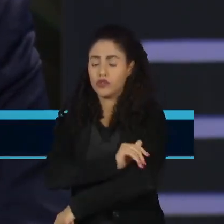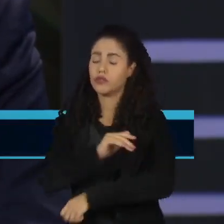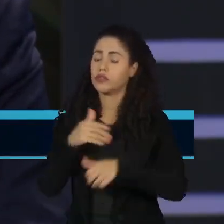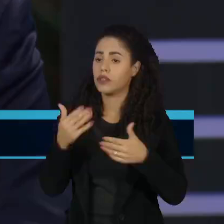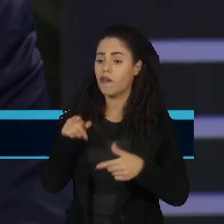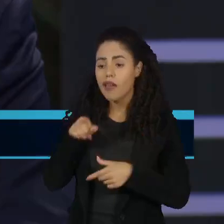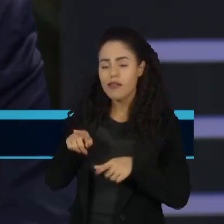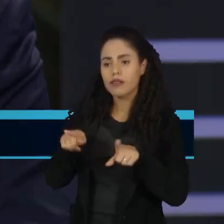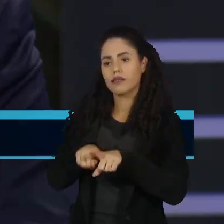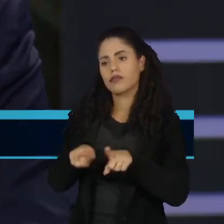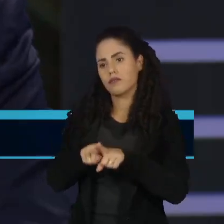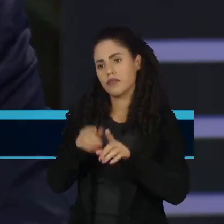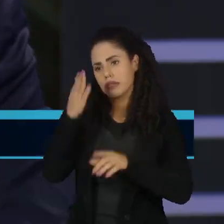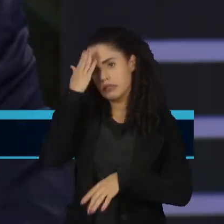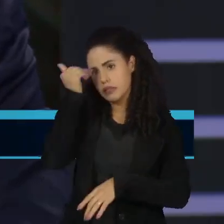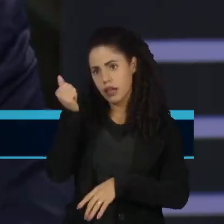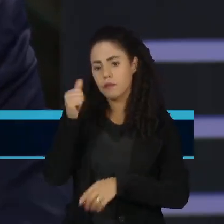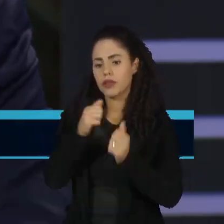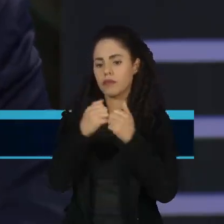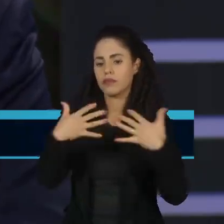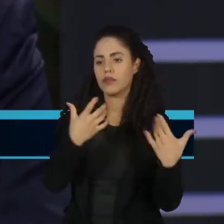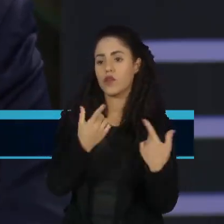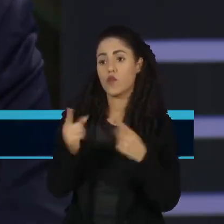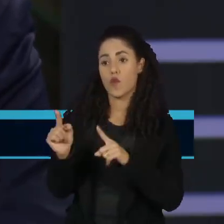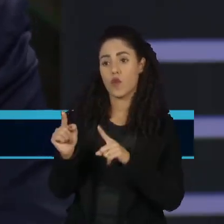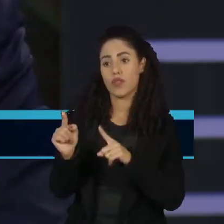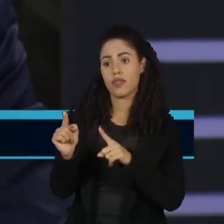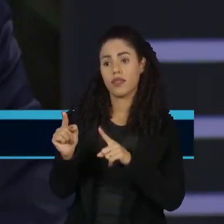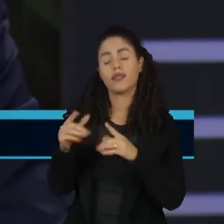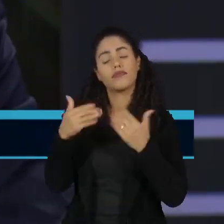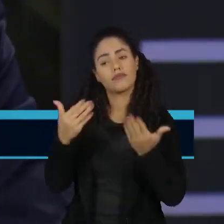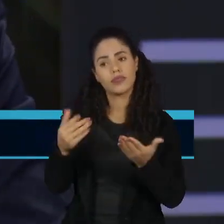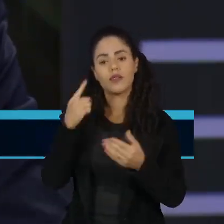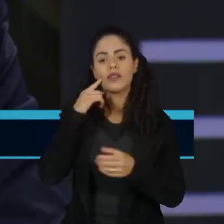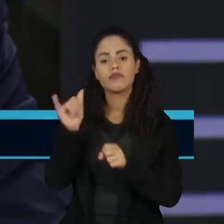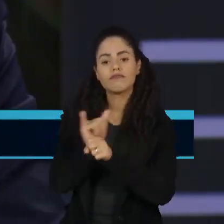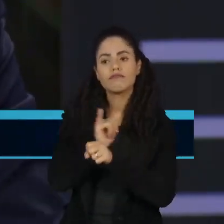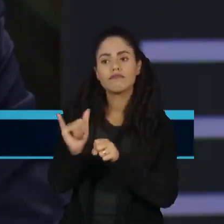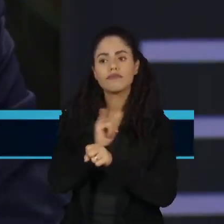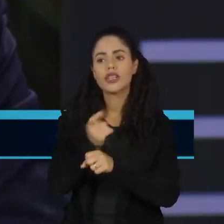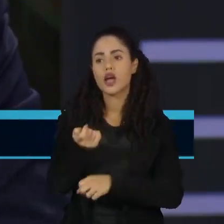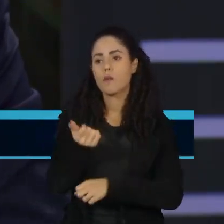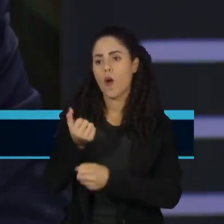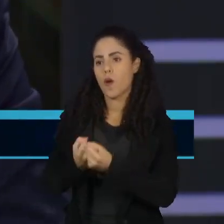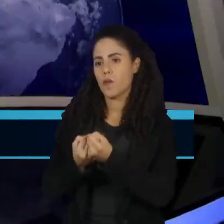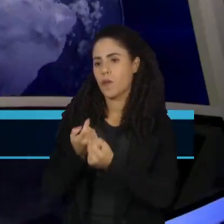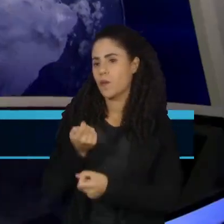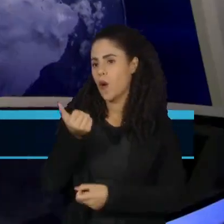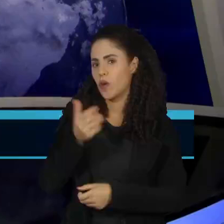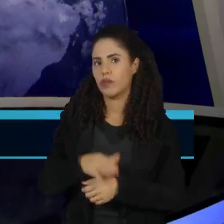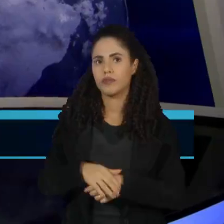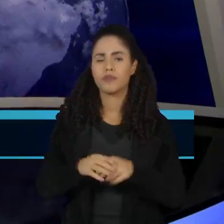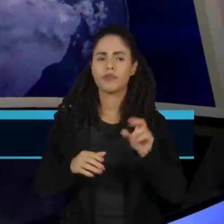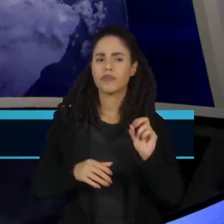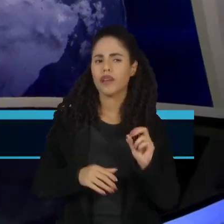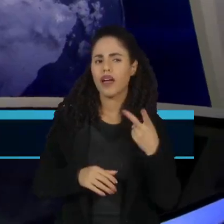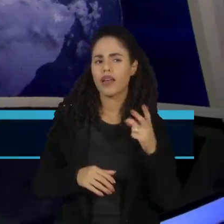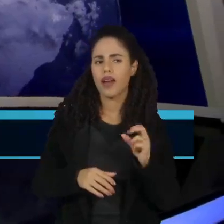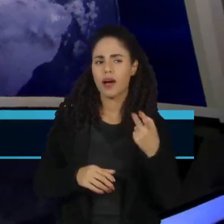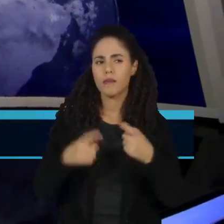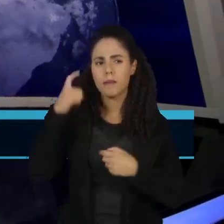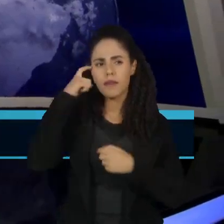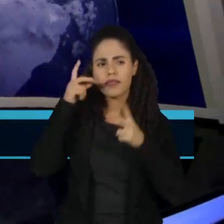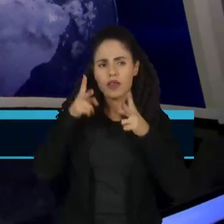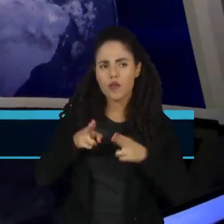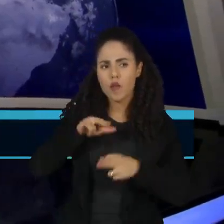ele também tem um congresso contra também. Então, a margem de manobra dele nesse tema é muito pequena, né? E será que Kamala Harris pensa como Joe